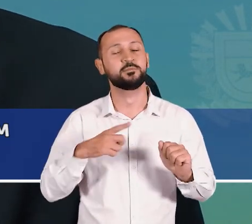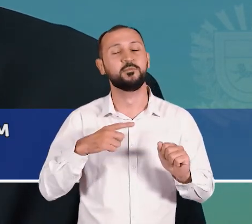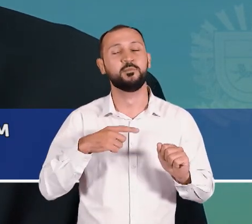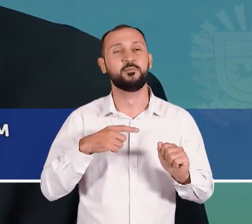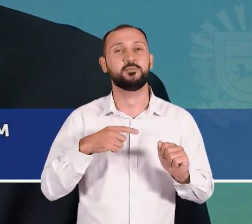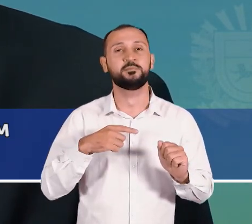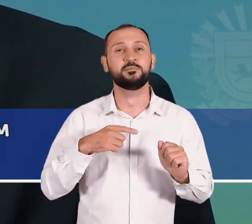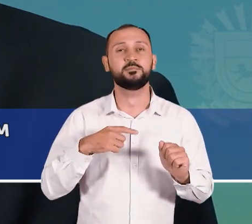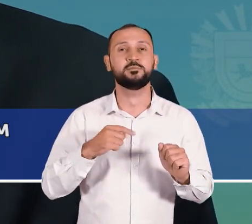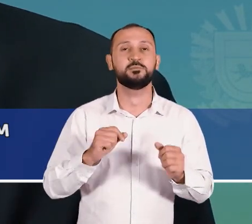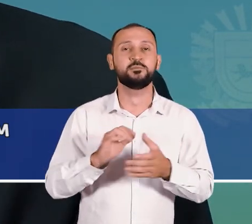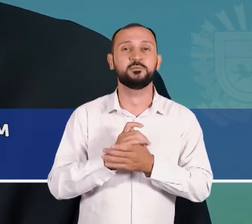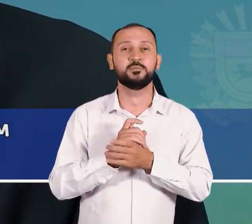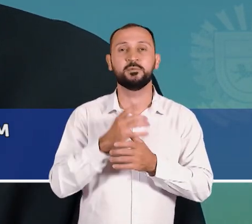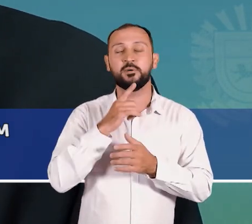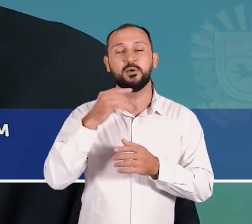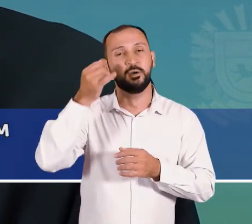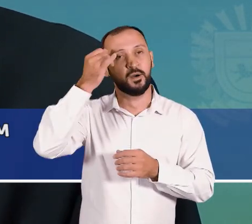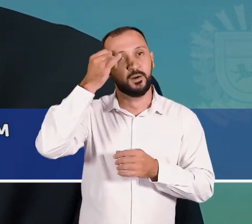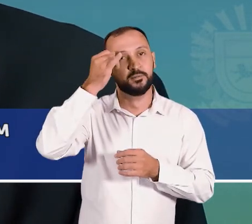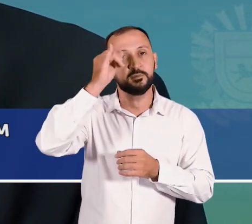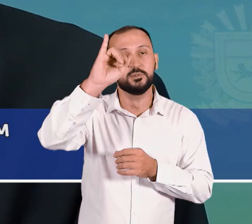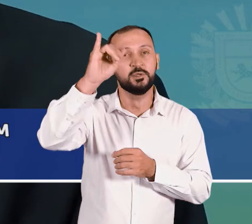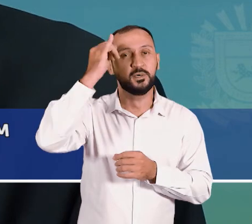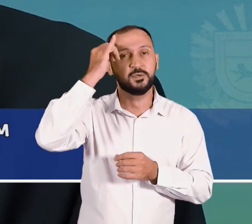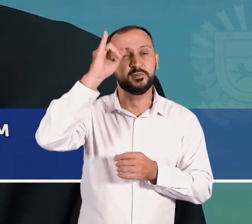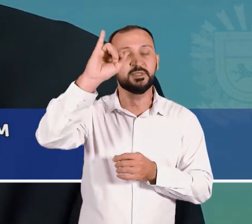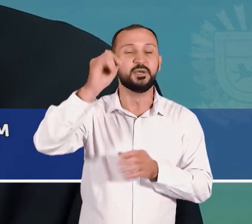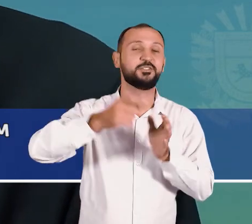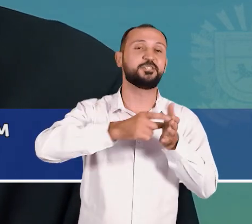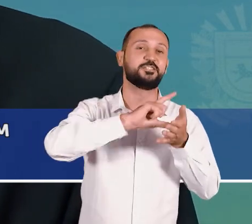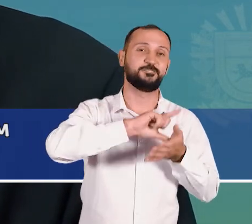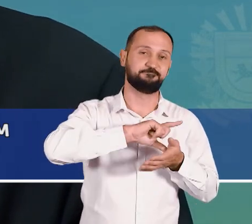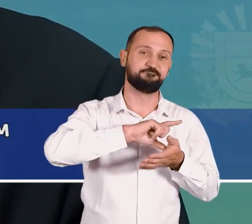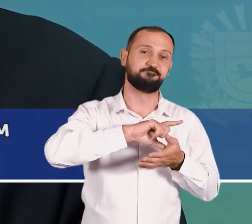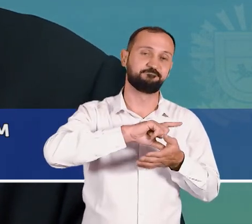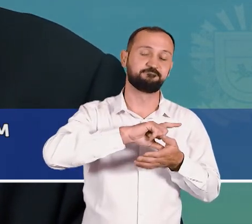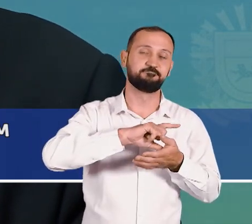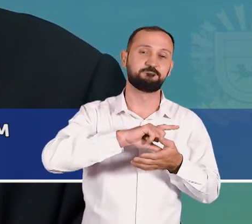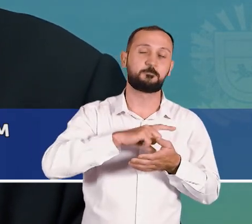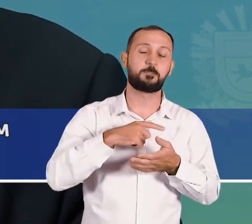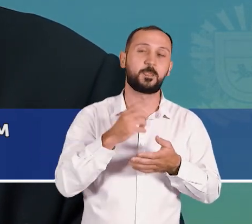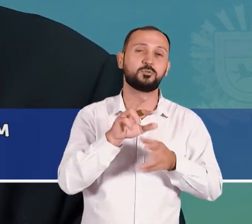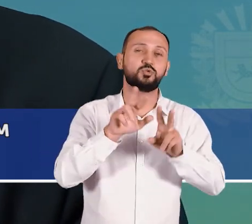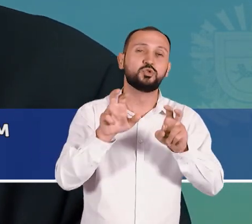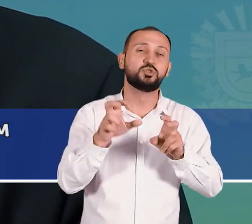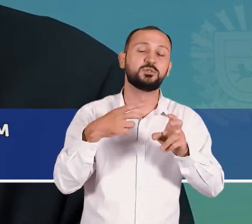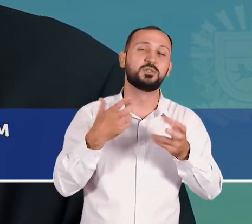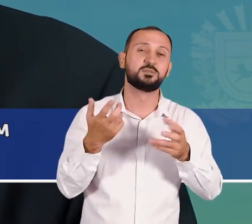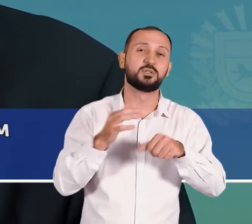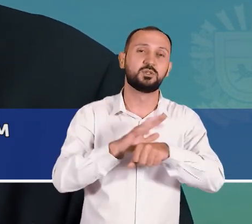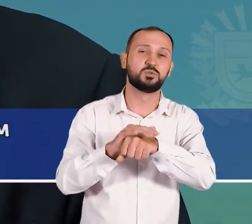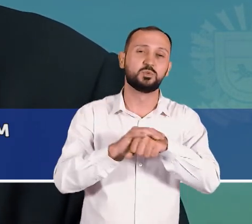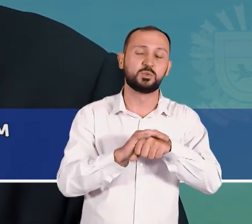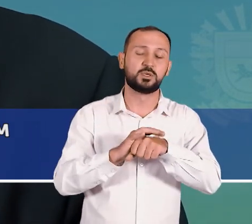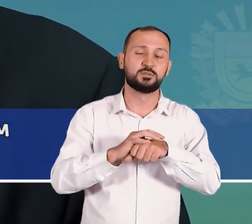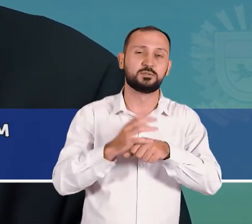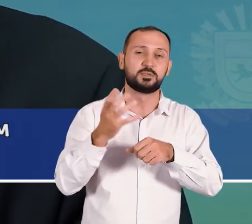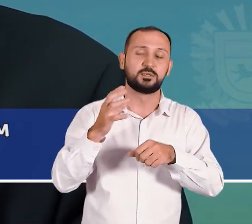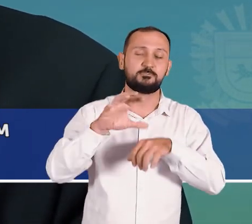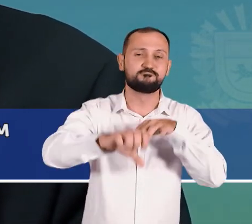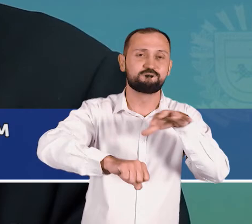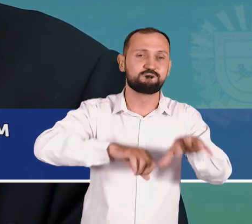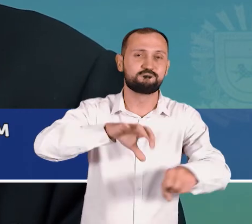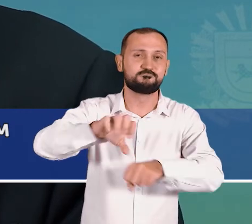poder ter a prevenção, né, já contra essa doença que tem